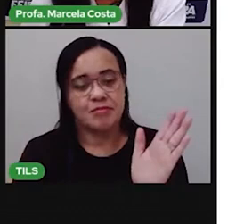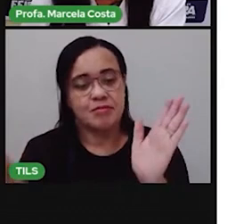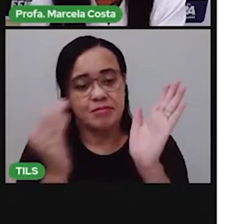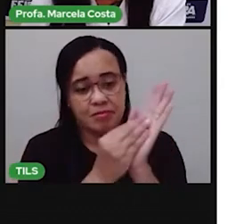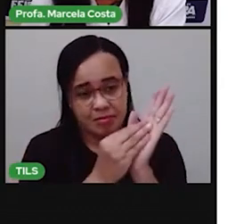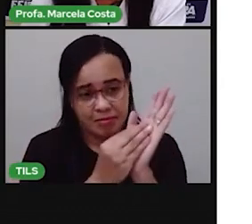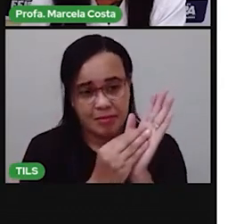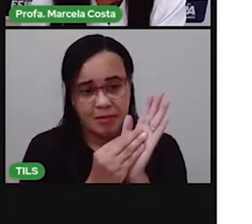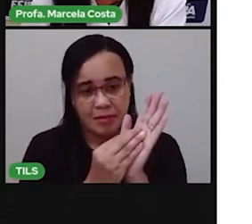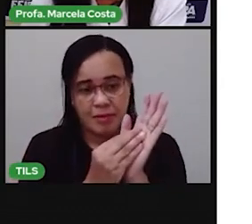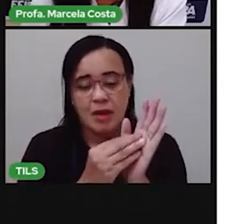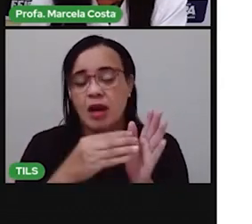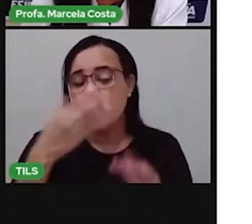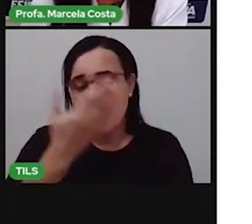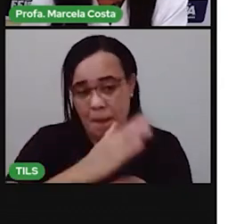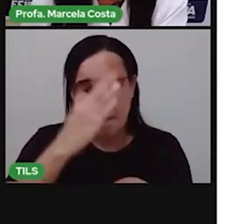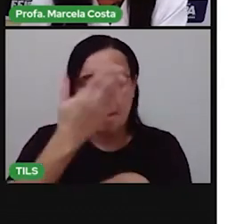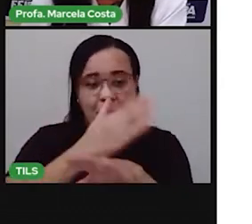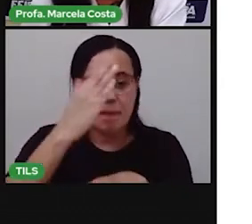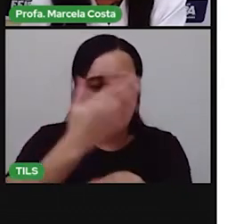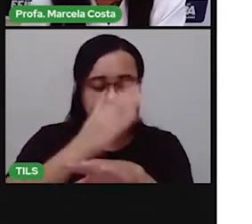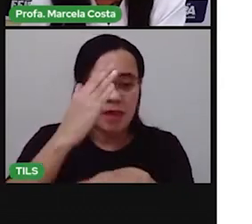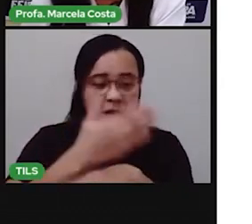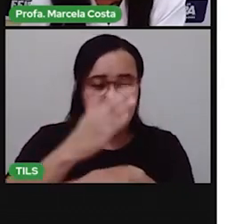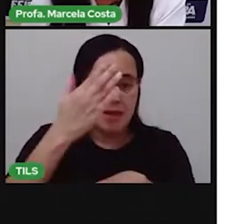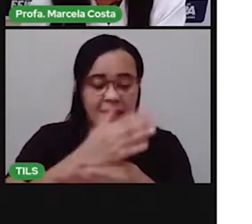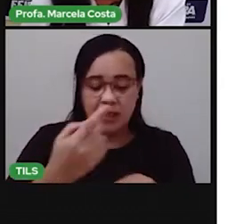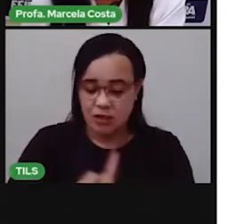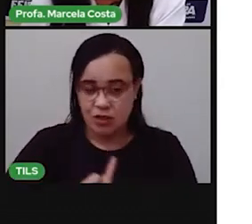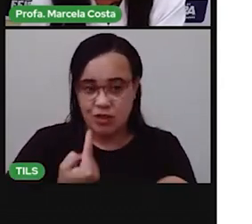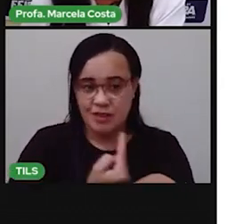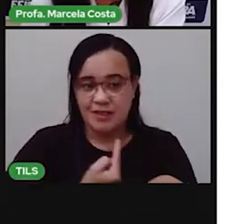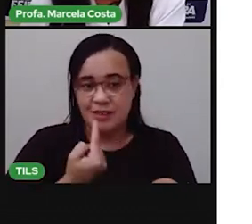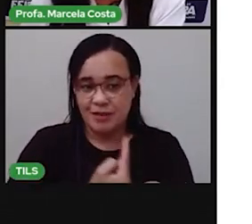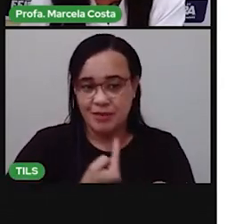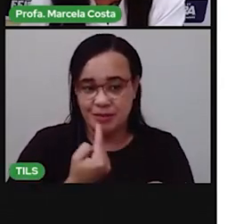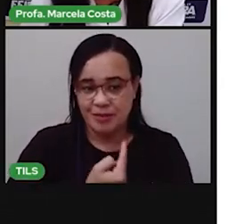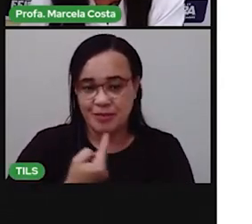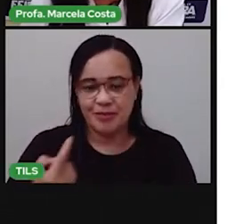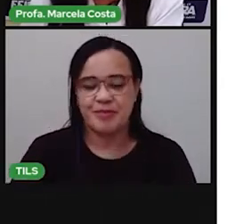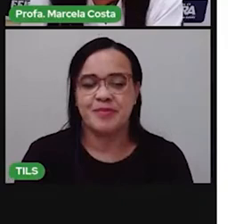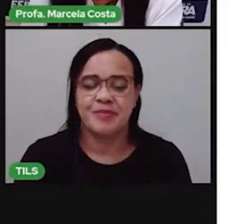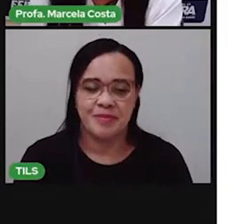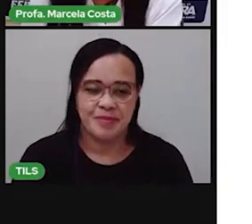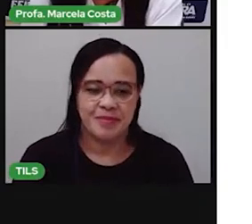escrever sozinho para praticar a habilidade da escrita.